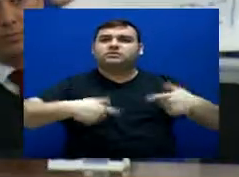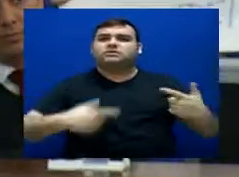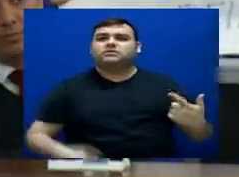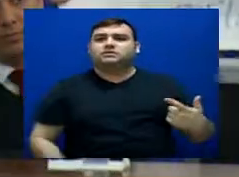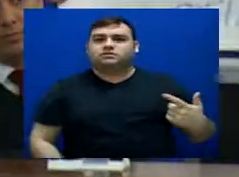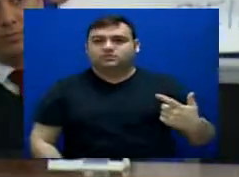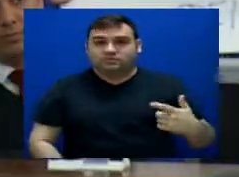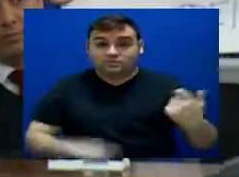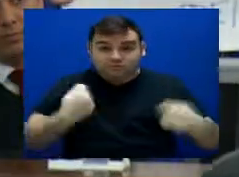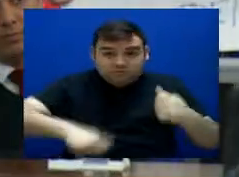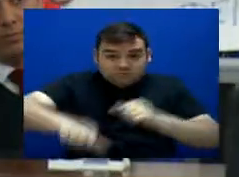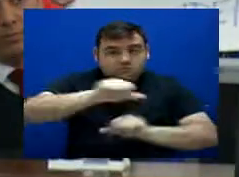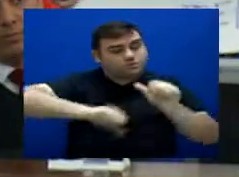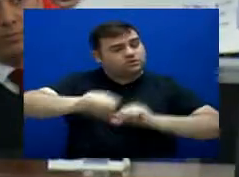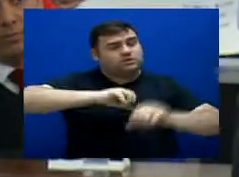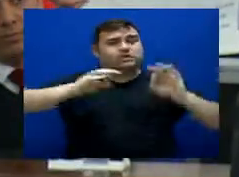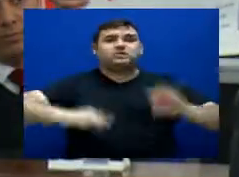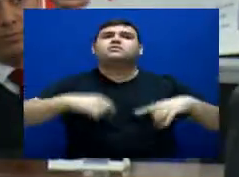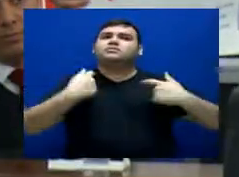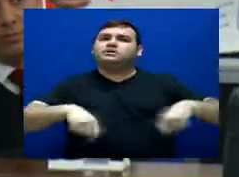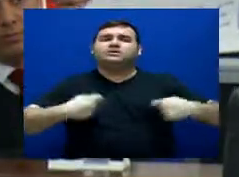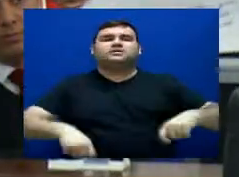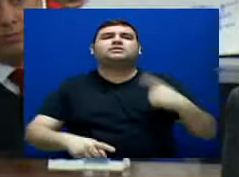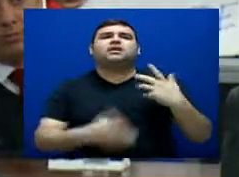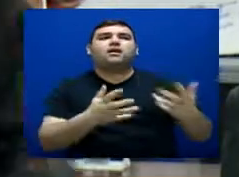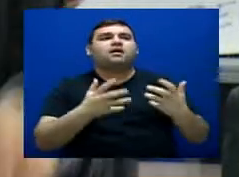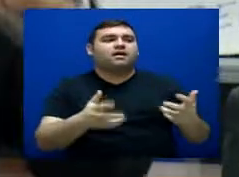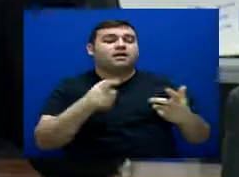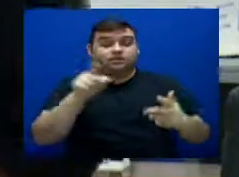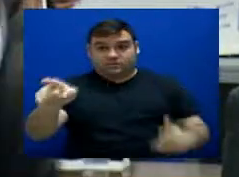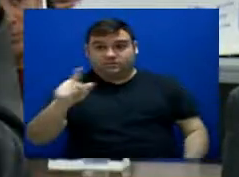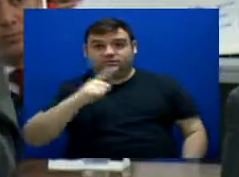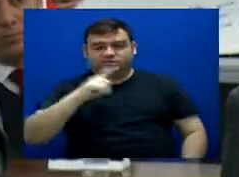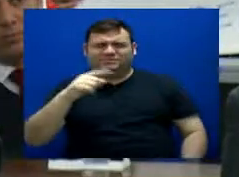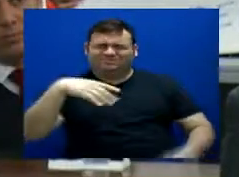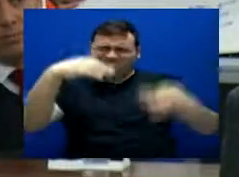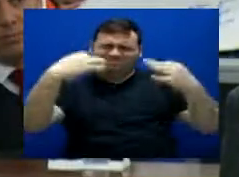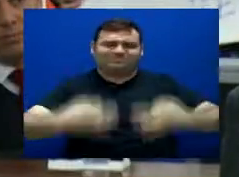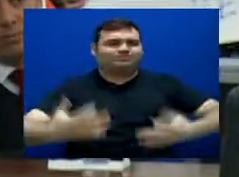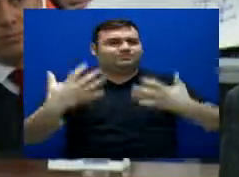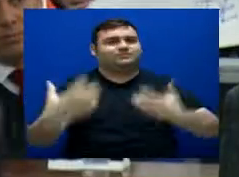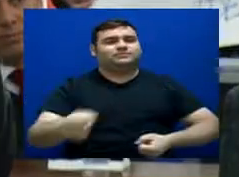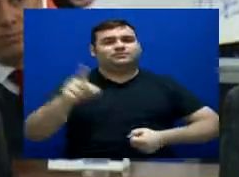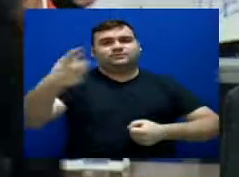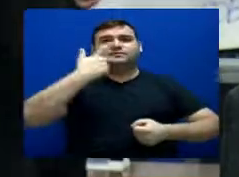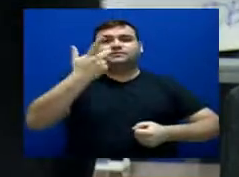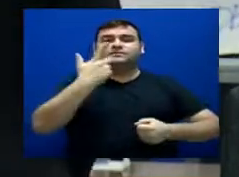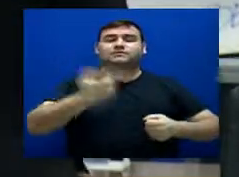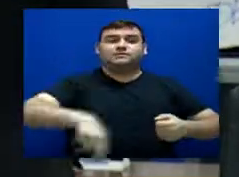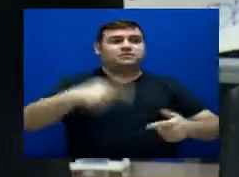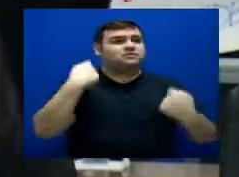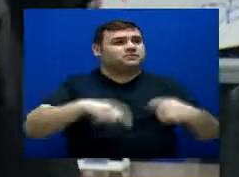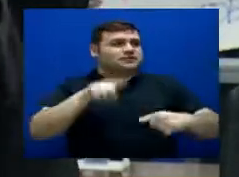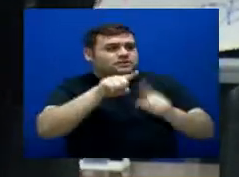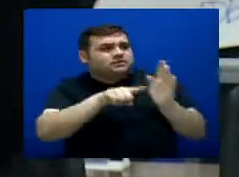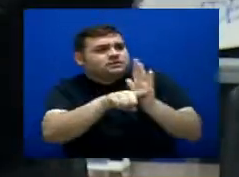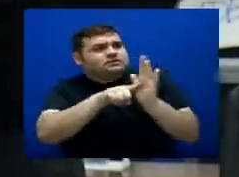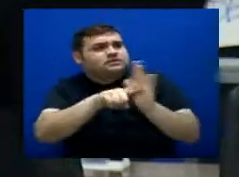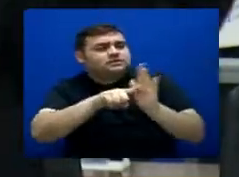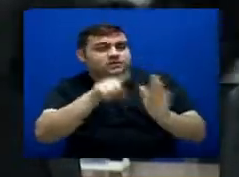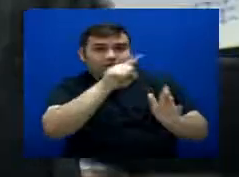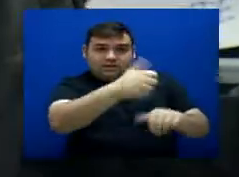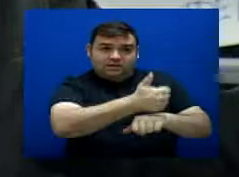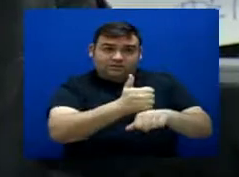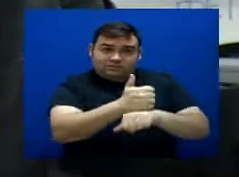esse revezamento. Sim, então, sim, é que sim. Deixa faltando, eu quero que ele esteja. Eu concordo plenamente com Vossa Excelência, temos que fiscalizar. O profissional